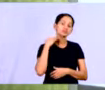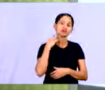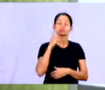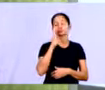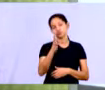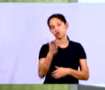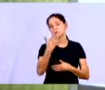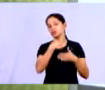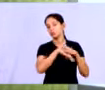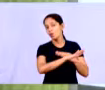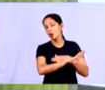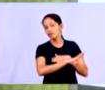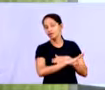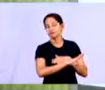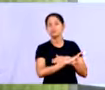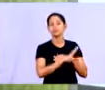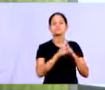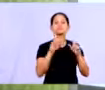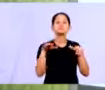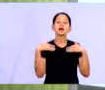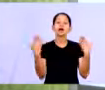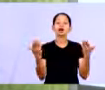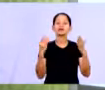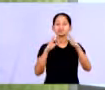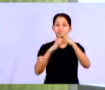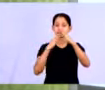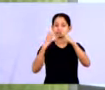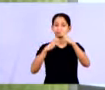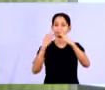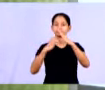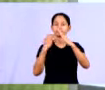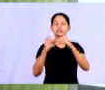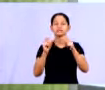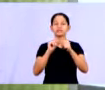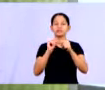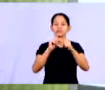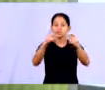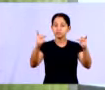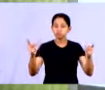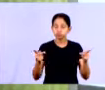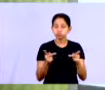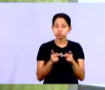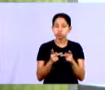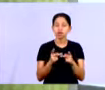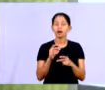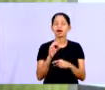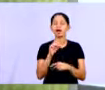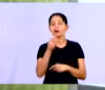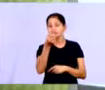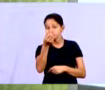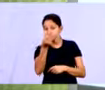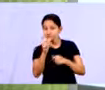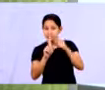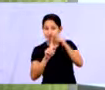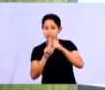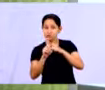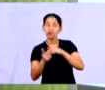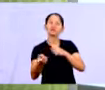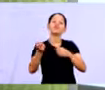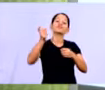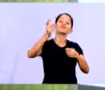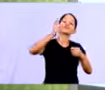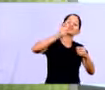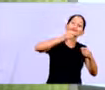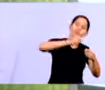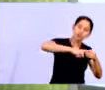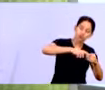24.000. Lá na empresa, como a gente investiu para ter a nossa pizzaria, esses 6 meses, voltou os 200 mil que a gente